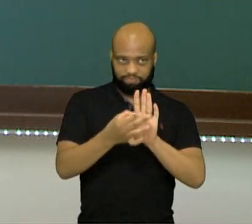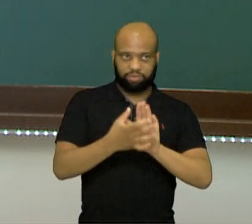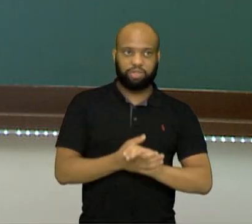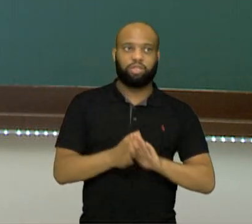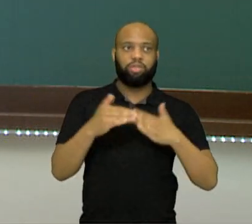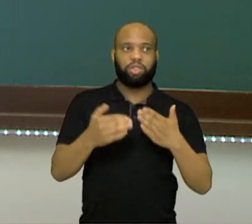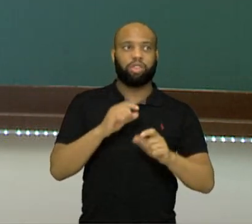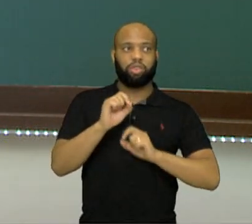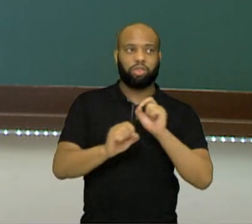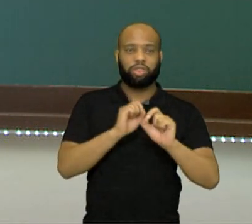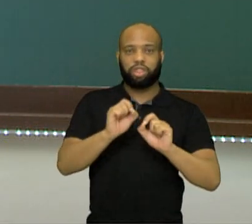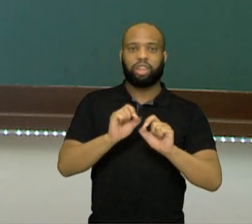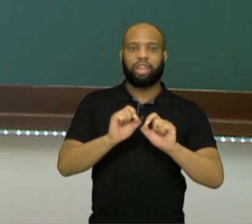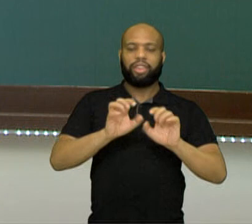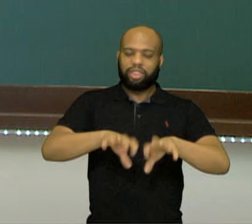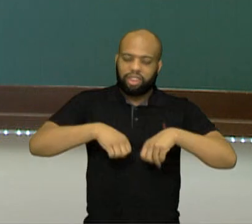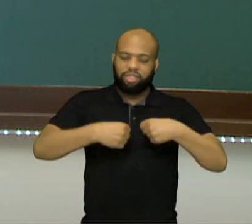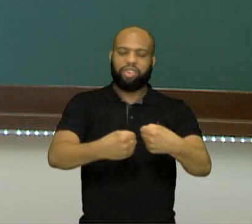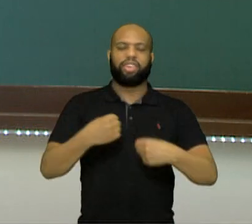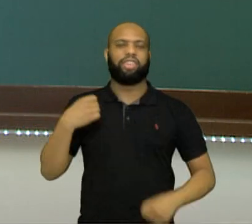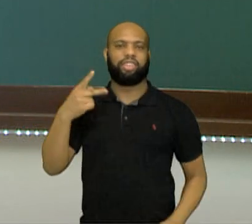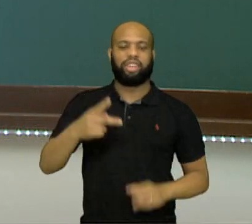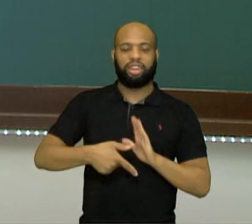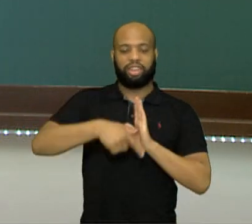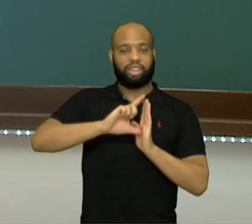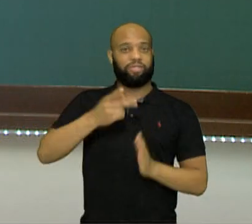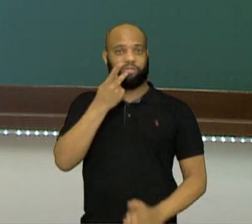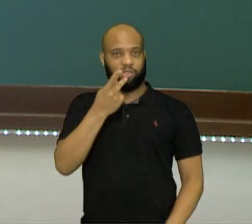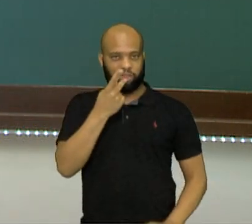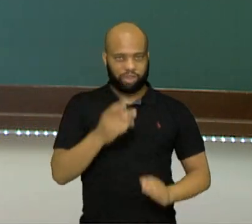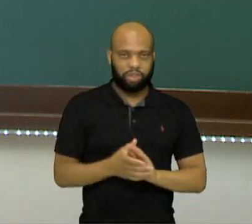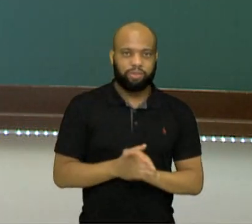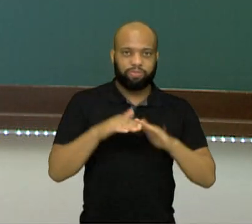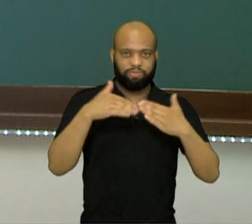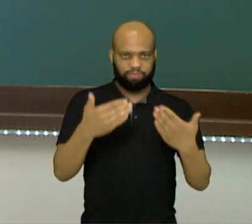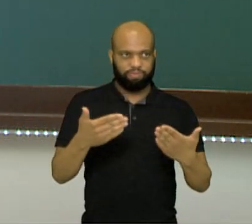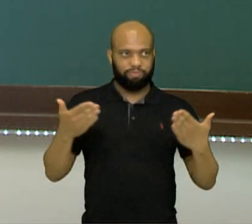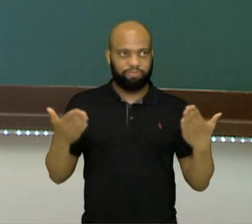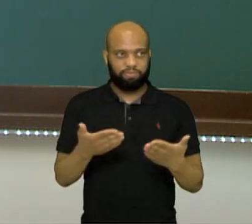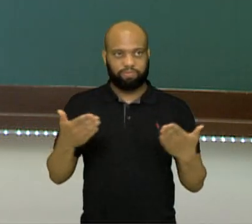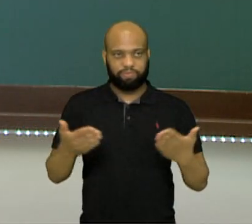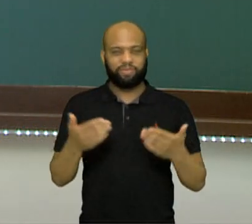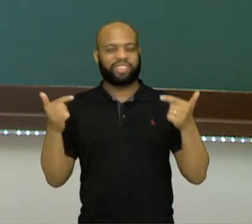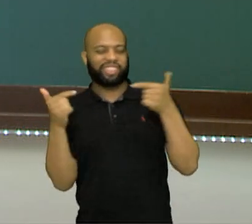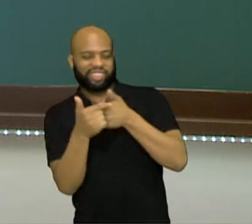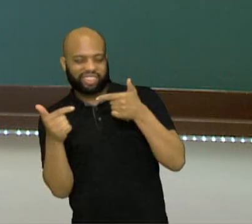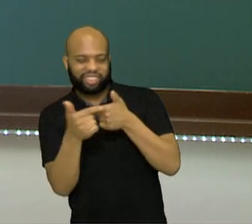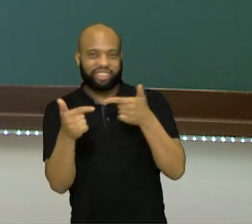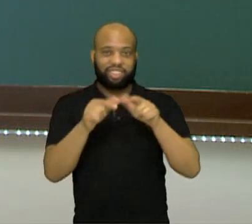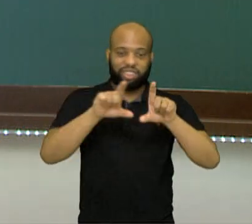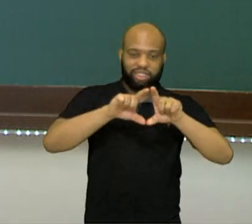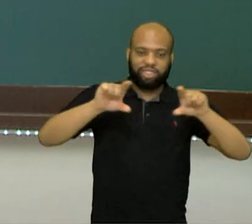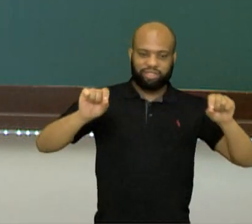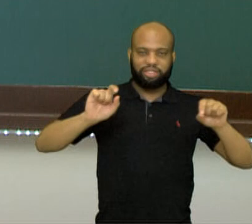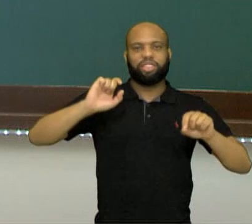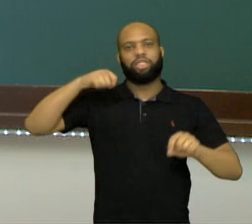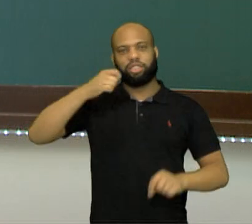seu ponto de defesa que ele levantou anteriormente. Então aqui, o humor da tirinha está